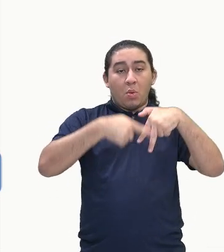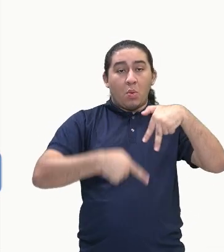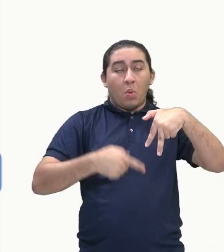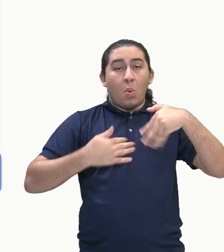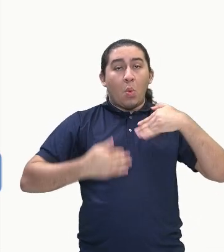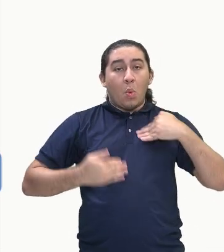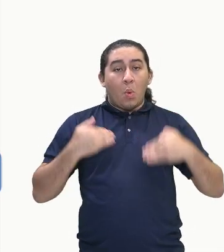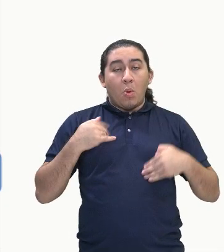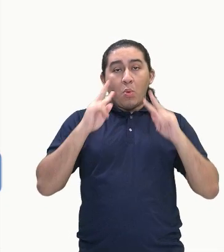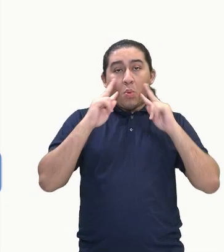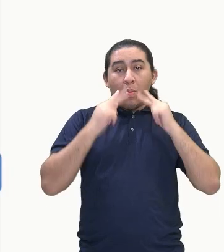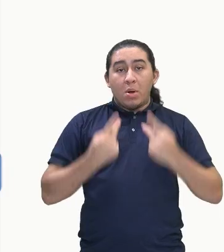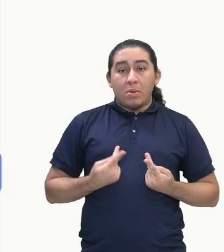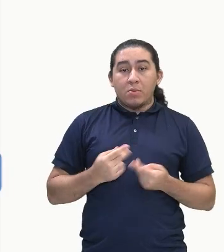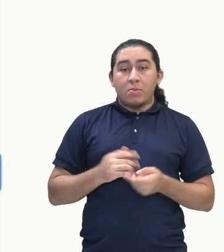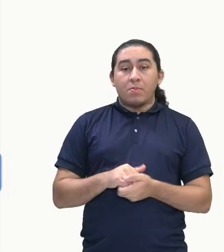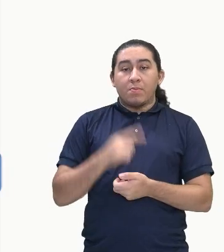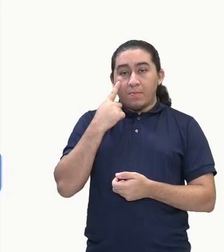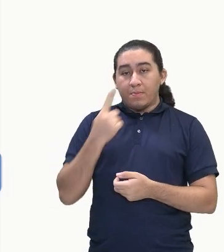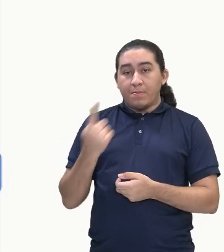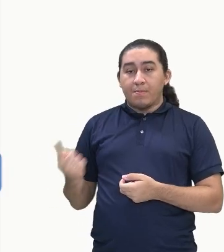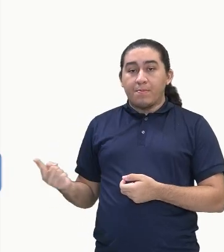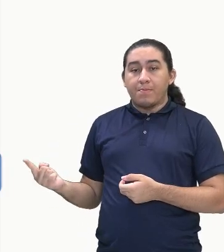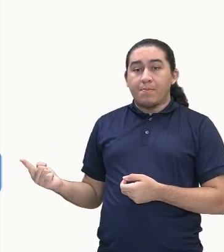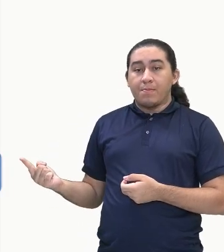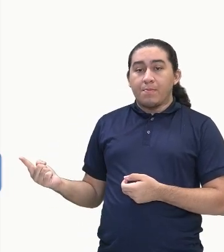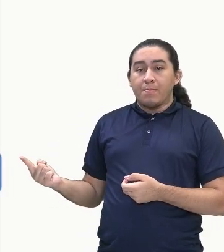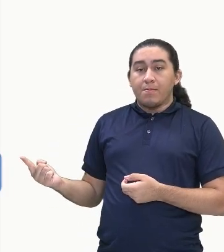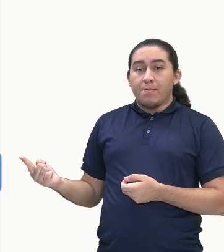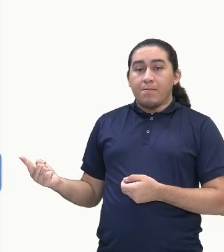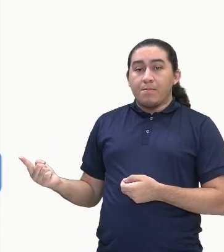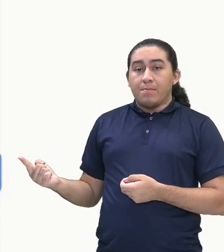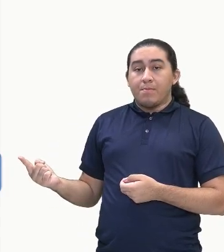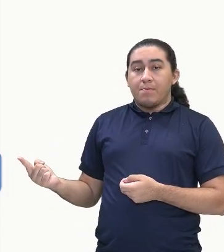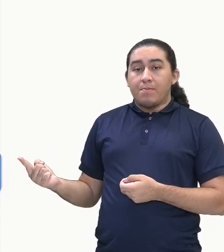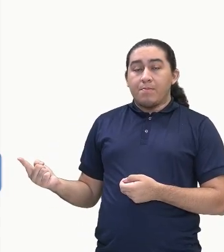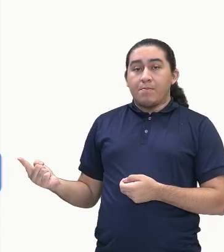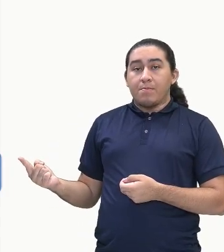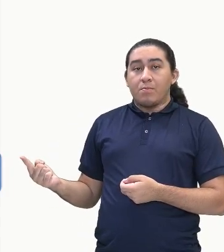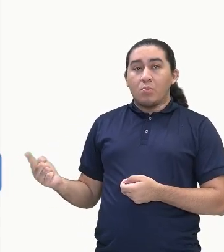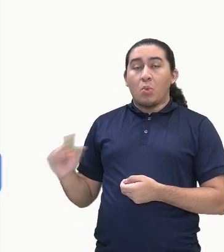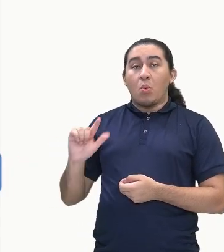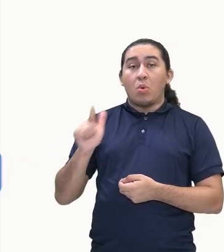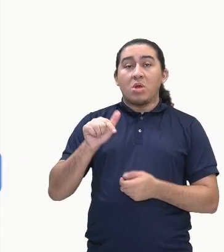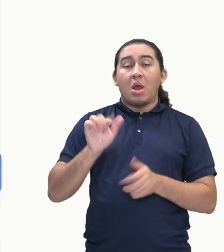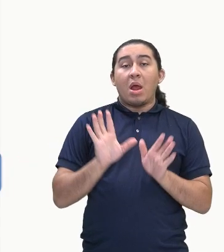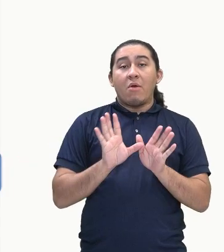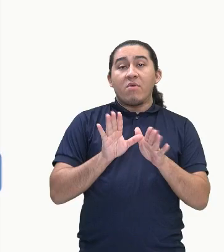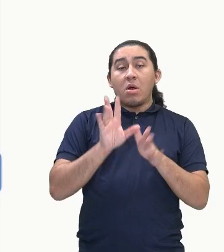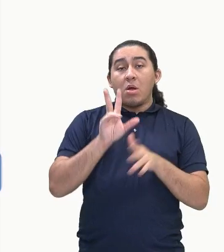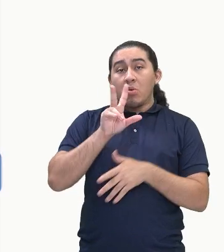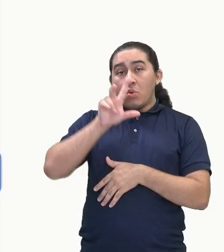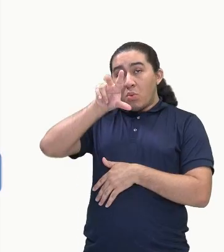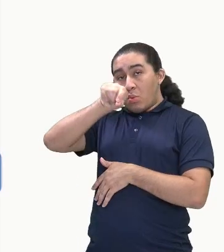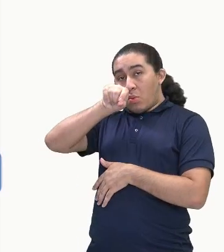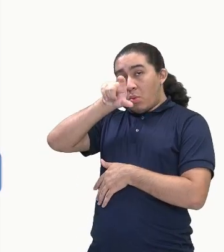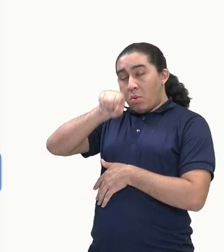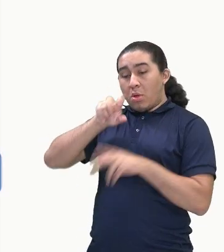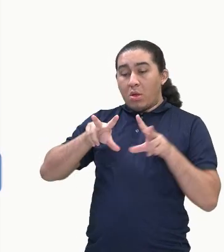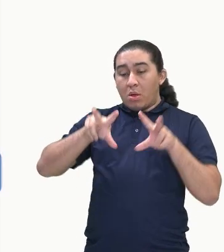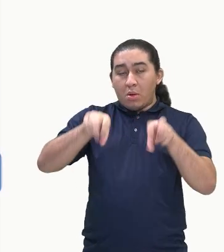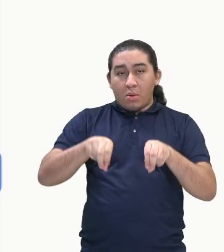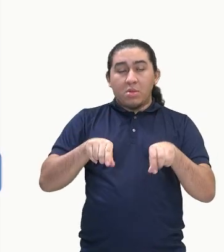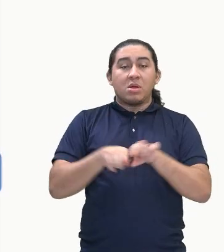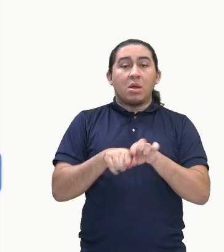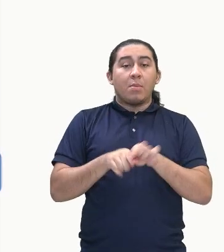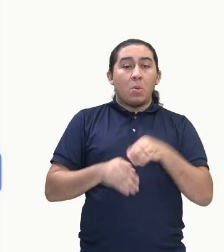aqui nós temos o deus Horus. Pode ver aqui que a cabeça dele é de um falcão e o corpo humano. E